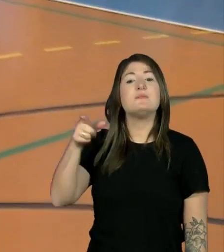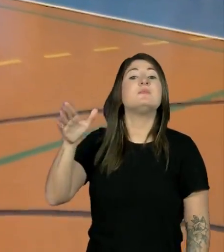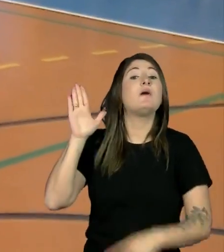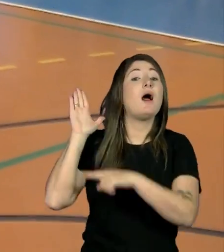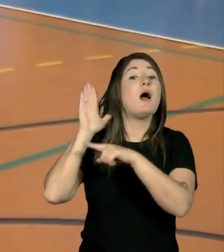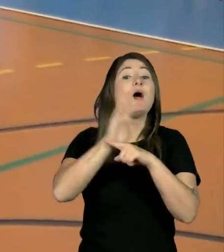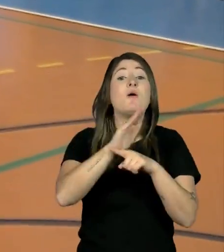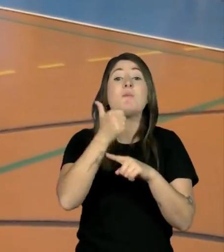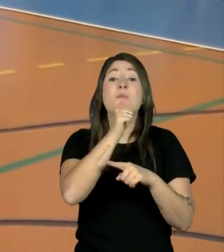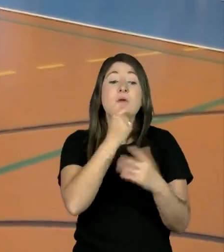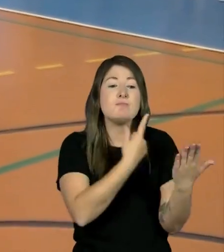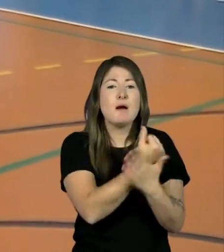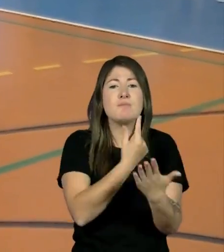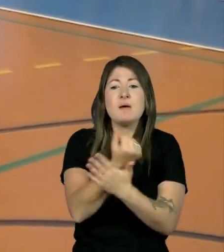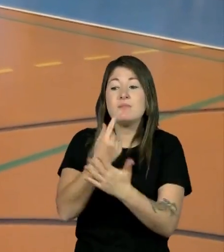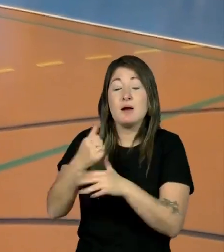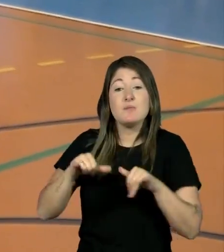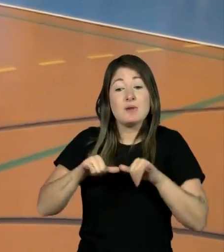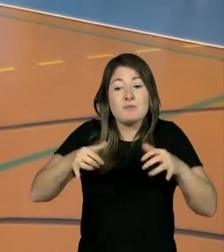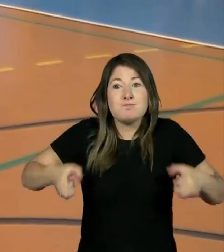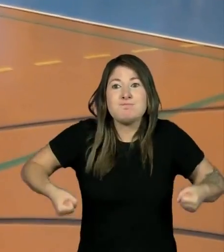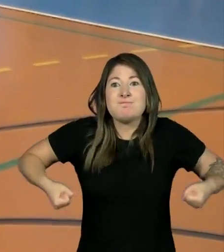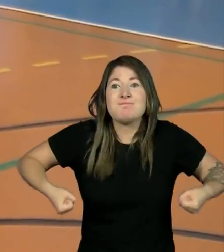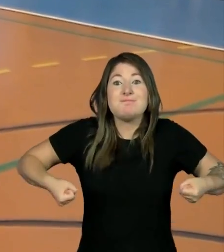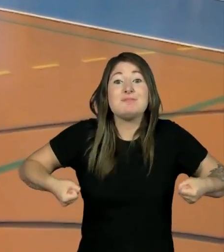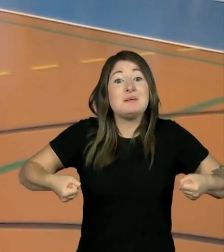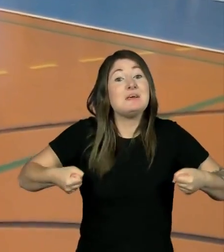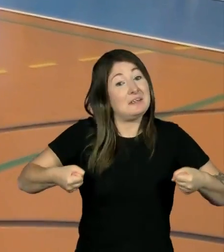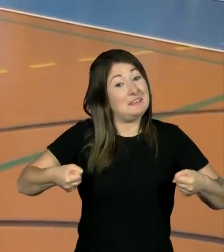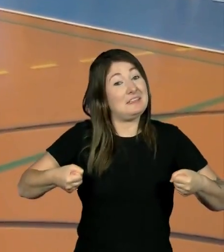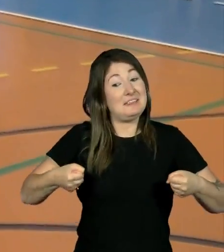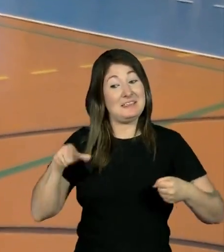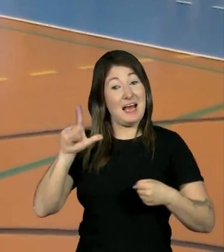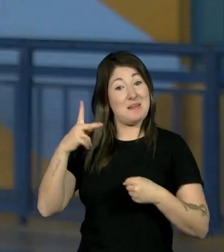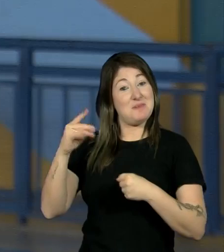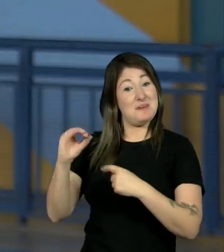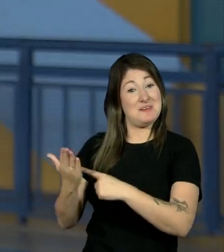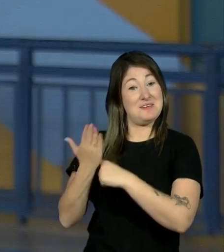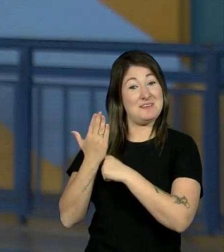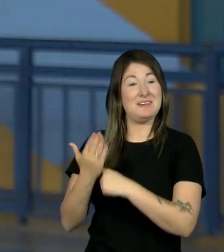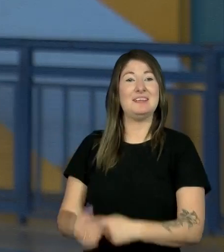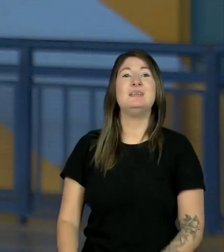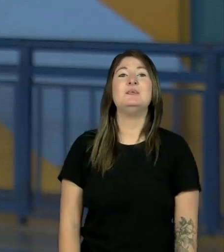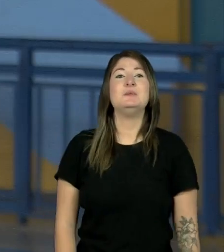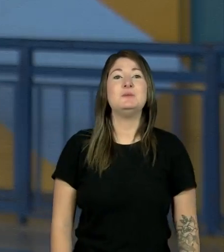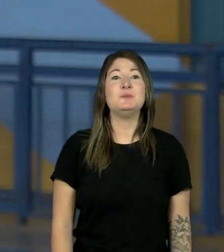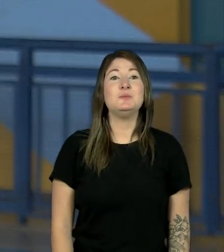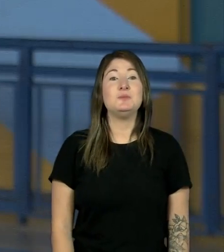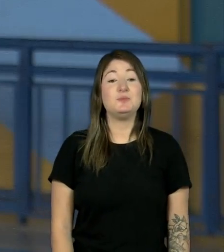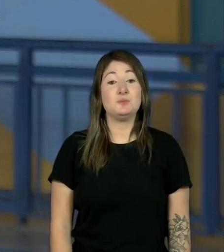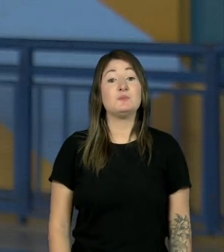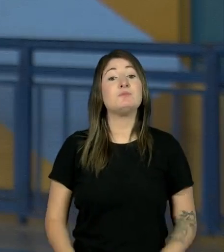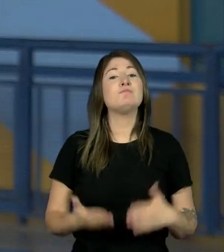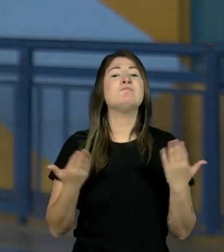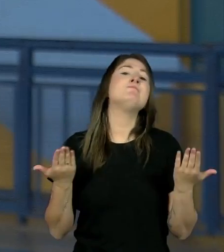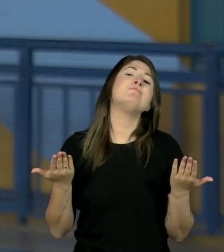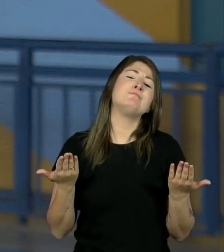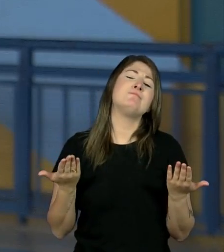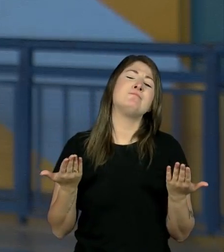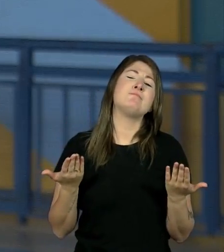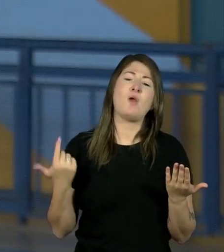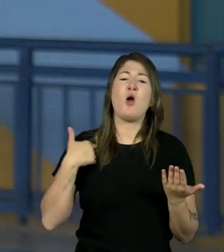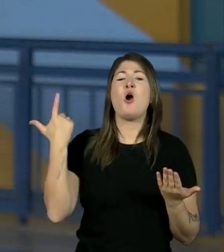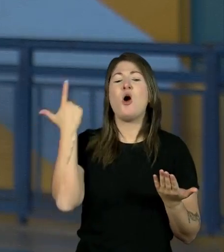um empurrãozinho para ele entrar no mundo esportivo. Para eu ter mais